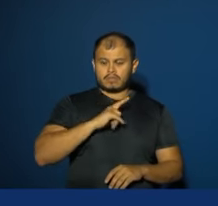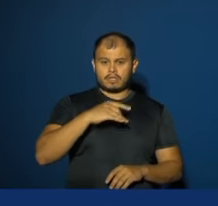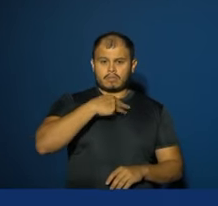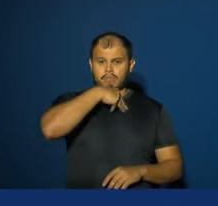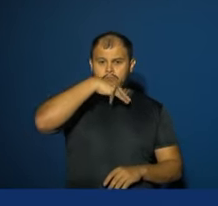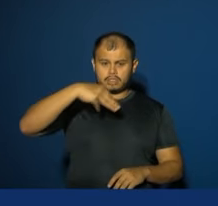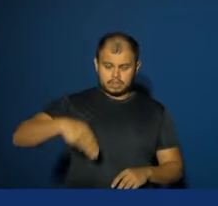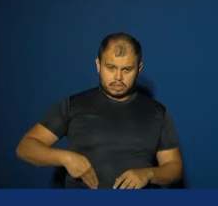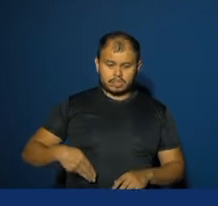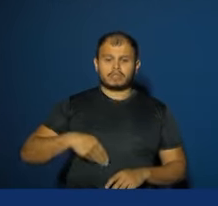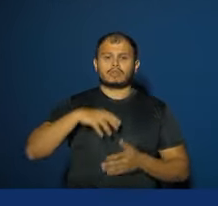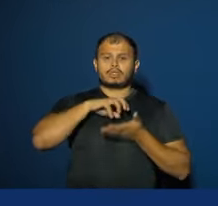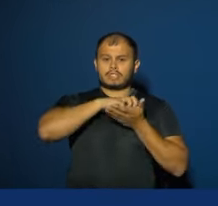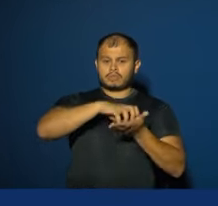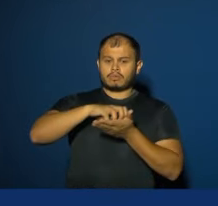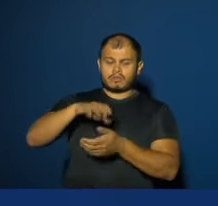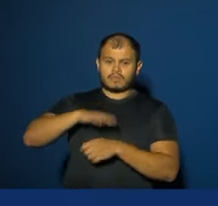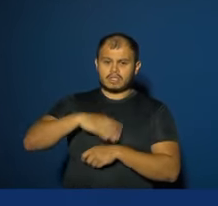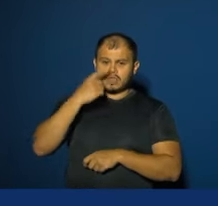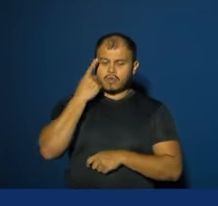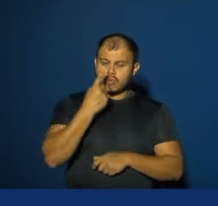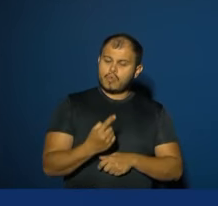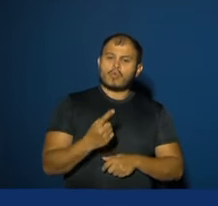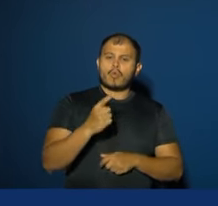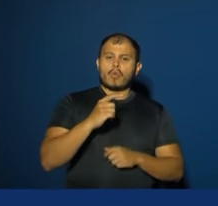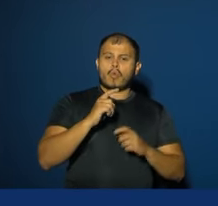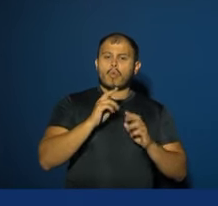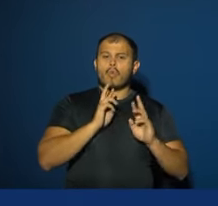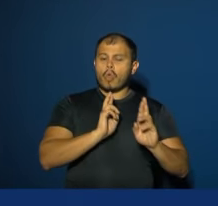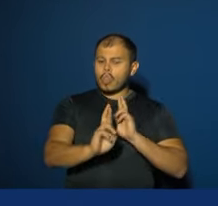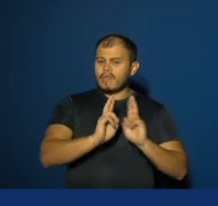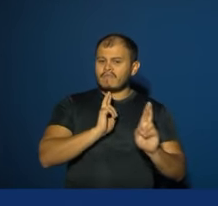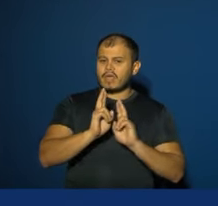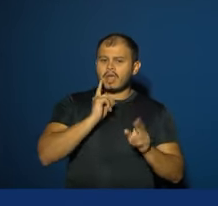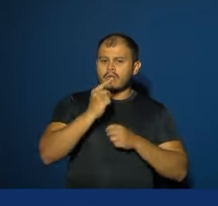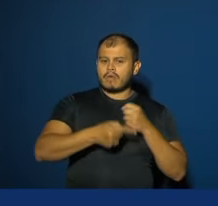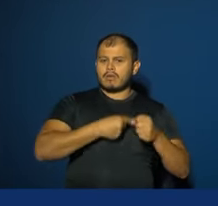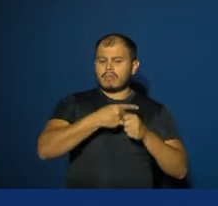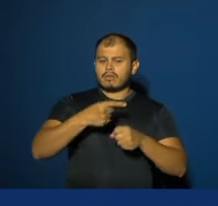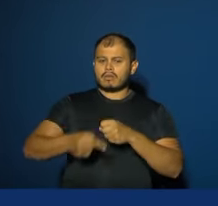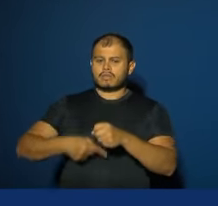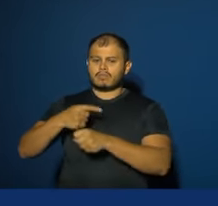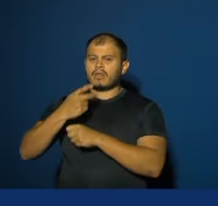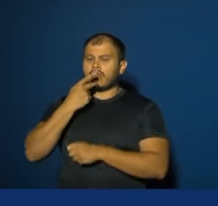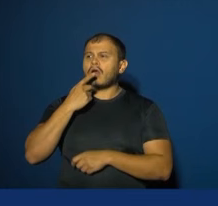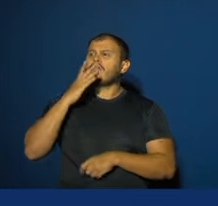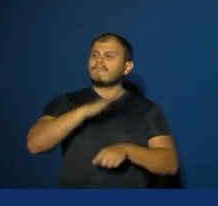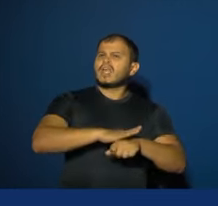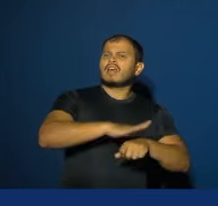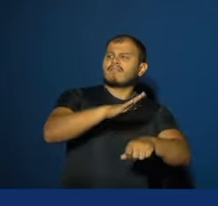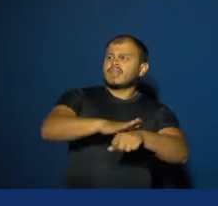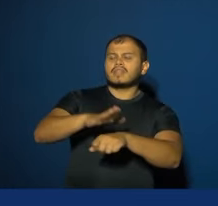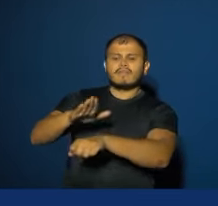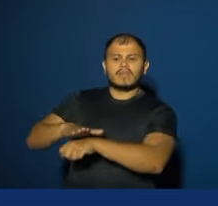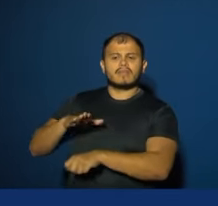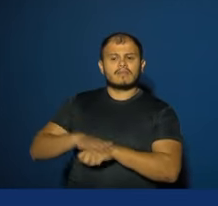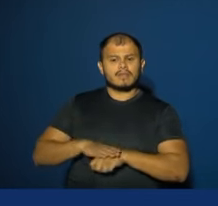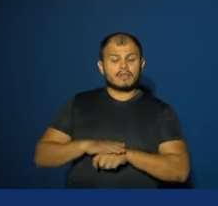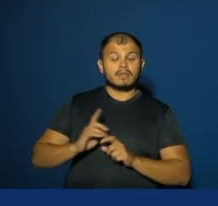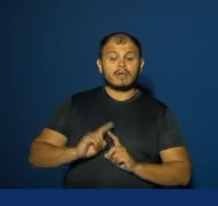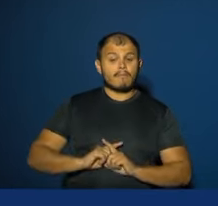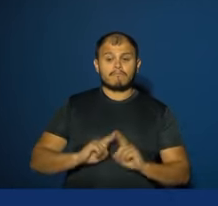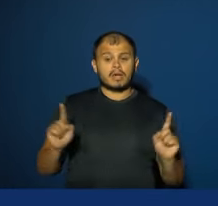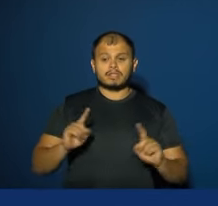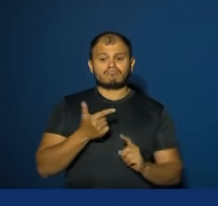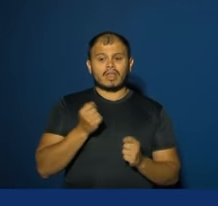Ministro dos Transportes para fazer fazer um leilão rodoviário por ano eu poderia até sair dizendo ó fiz esse leilão aquele e aquele outro entretanto